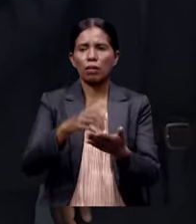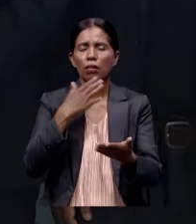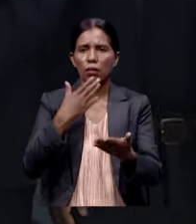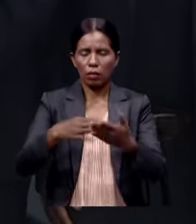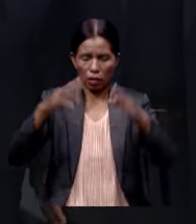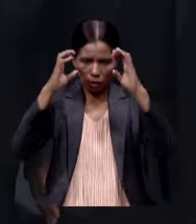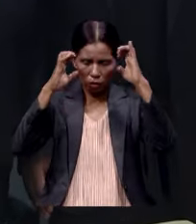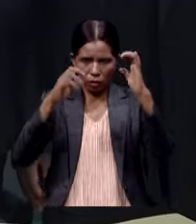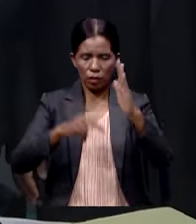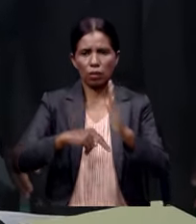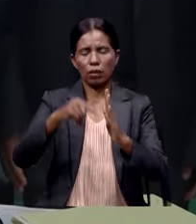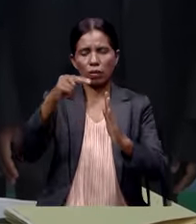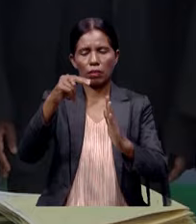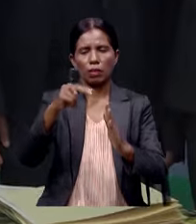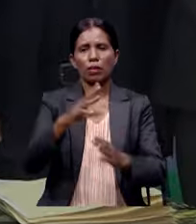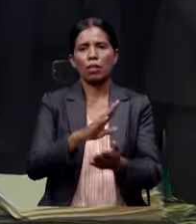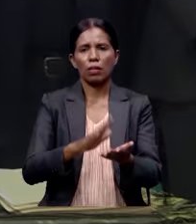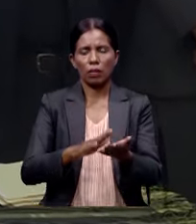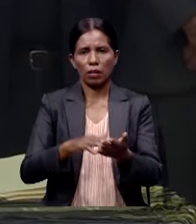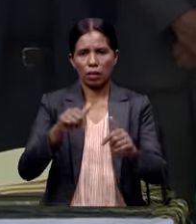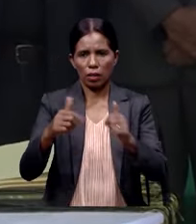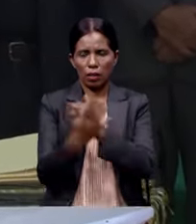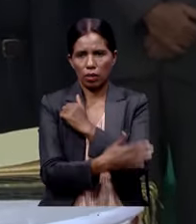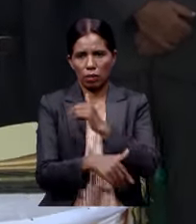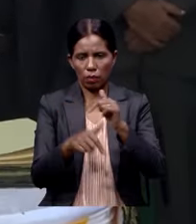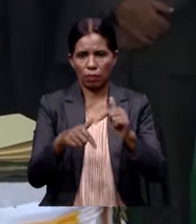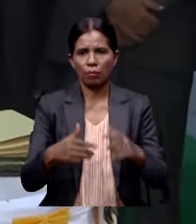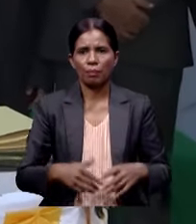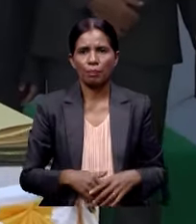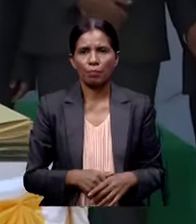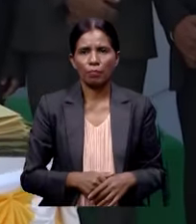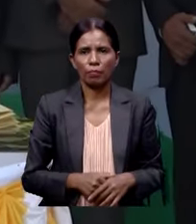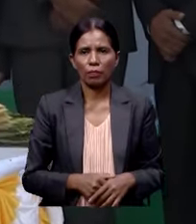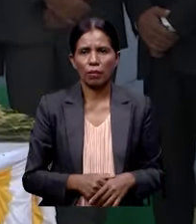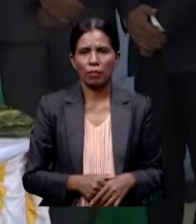educação e a nível ensino superior e railaran. Luciano Amaral, Adérito Ximénez, SGMN.